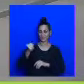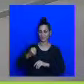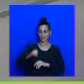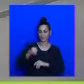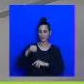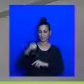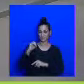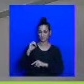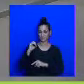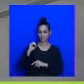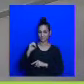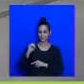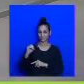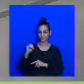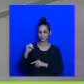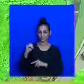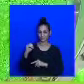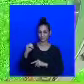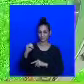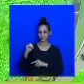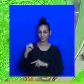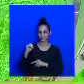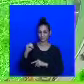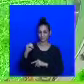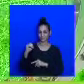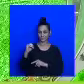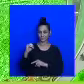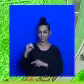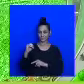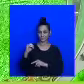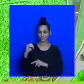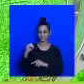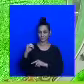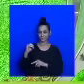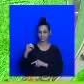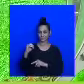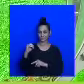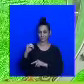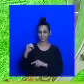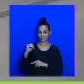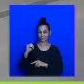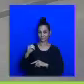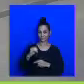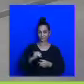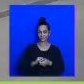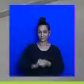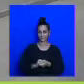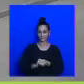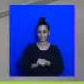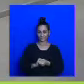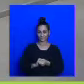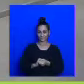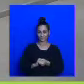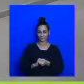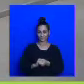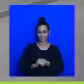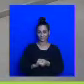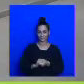branca número 0 Bete Nossa garota da sorte apresentando você conferindo aí